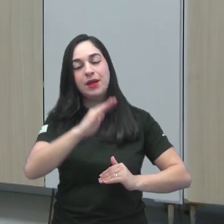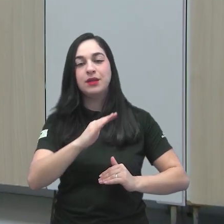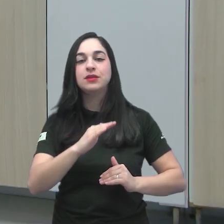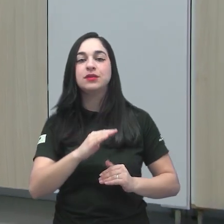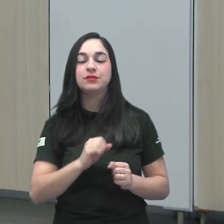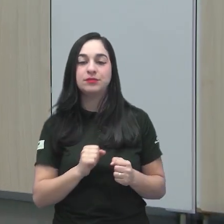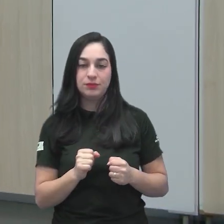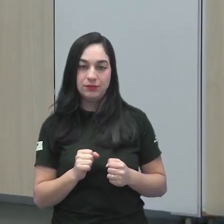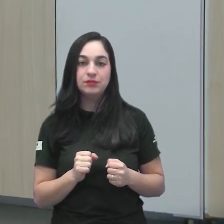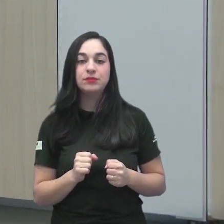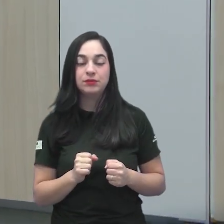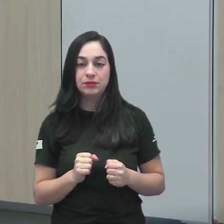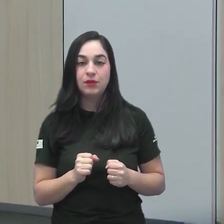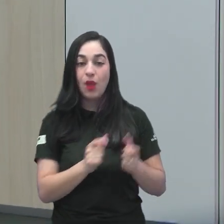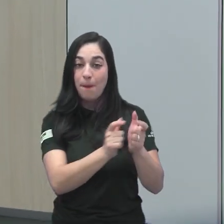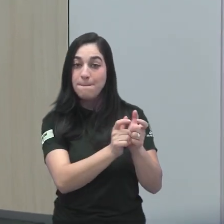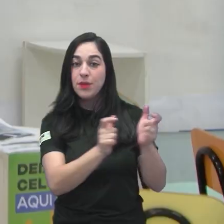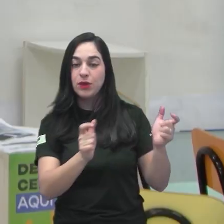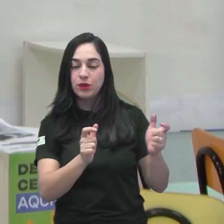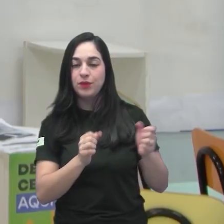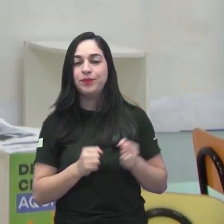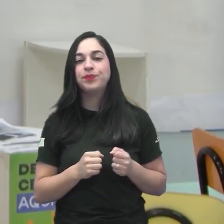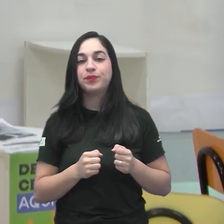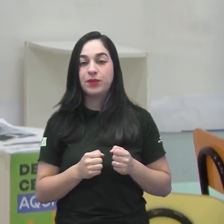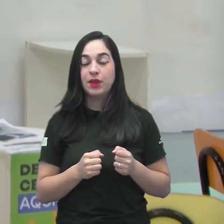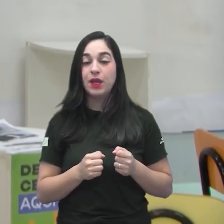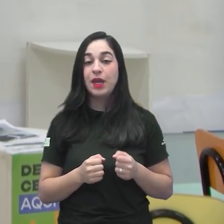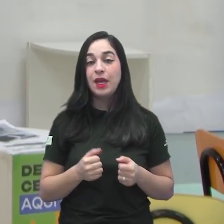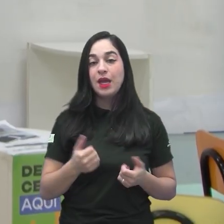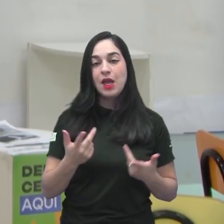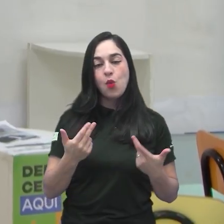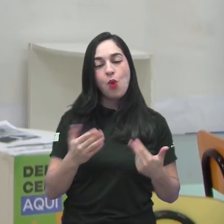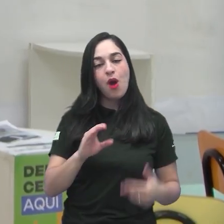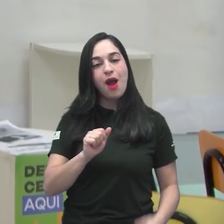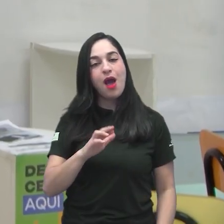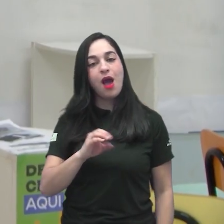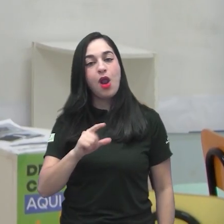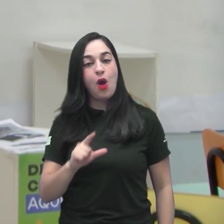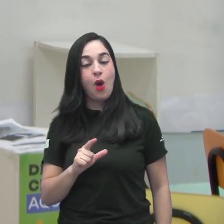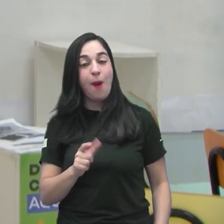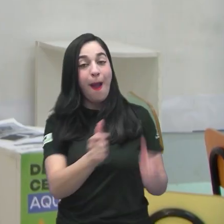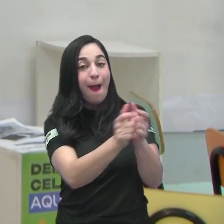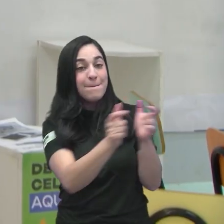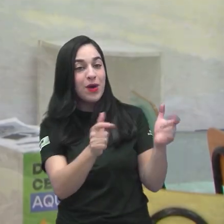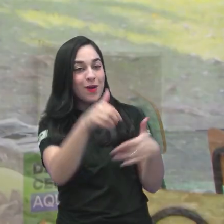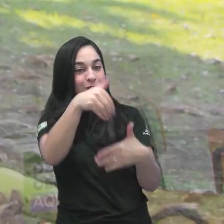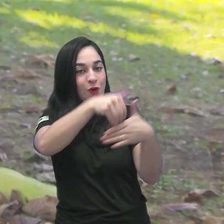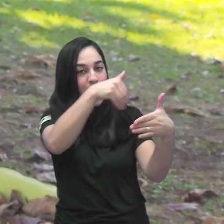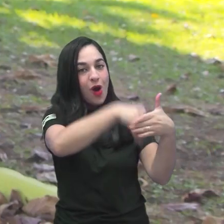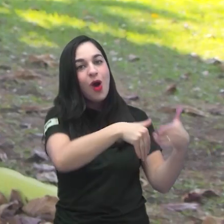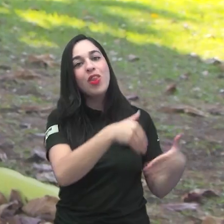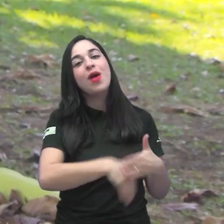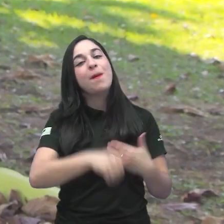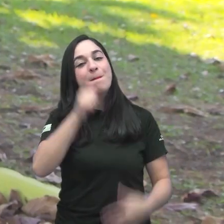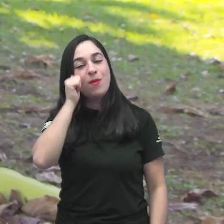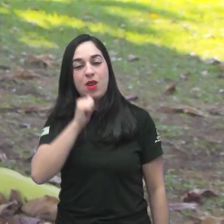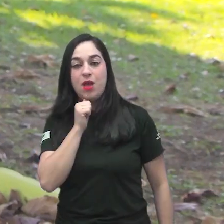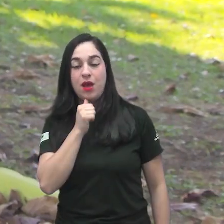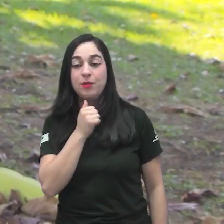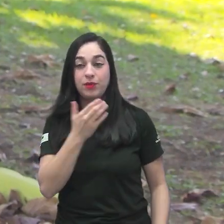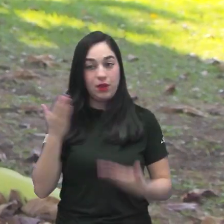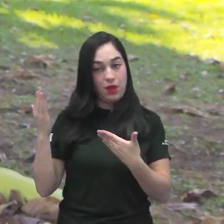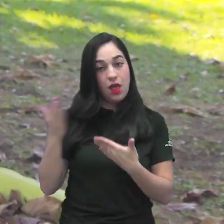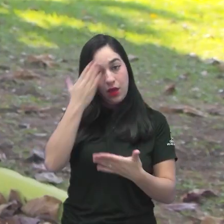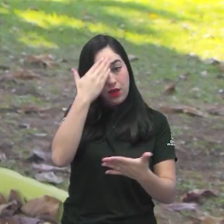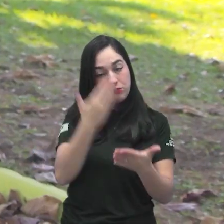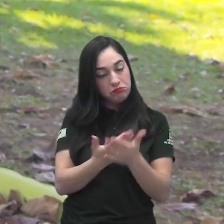eleições gerais de 2022. E assim como a Carol, mais de 52% do eleitorado é feminino. Para ela, é muito